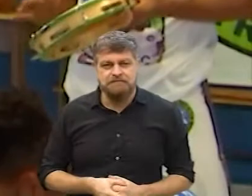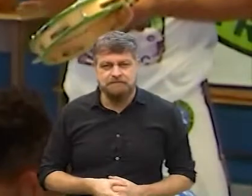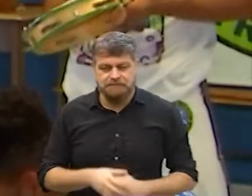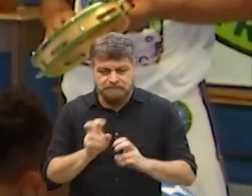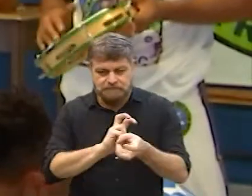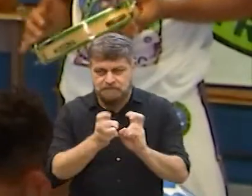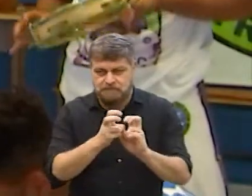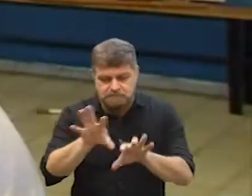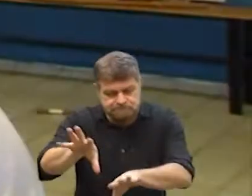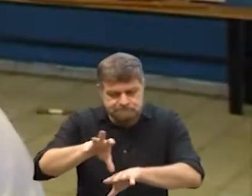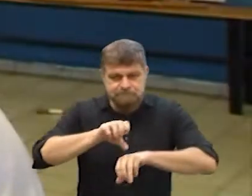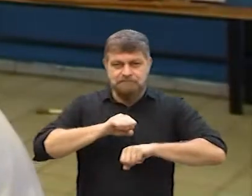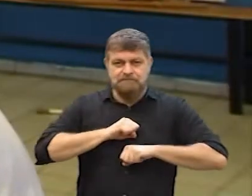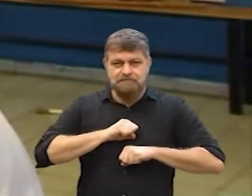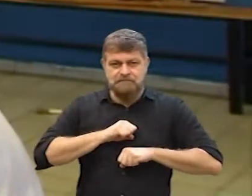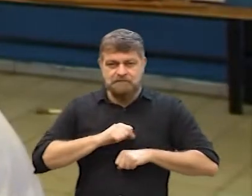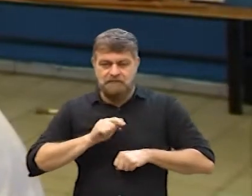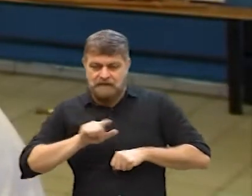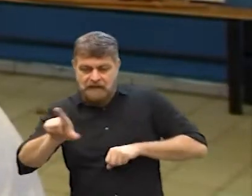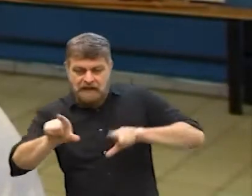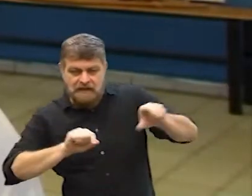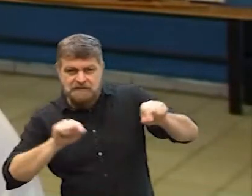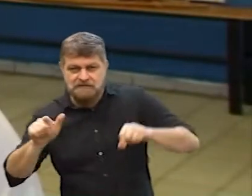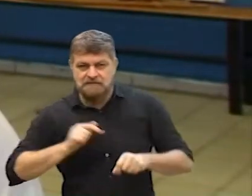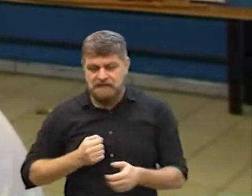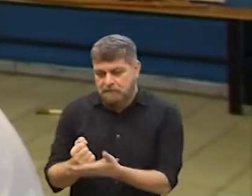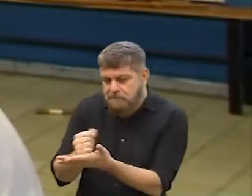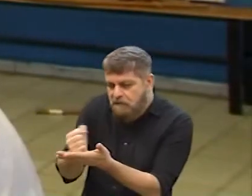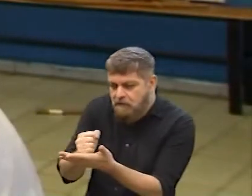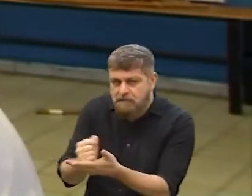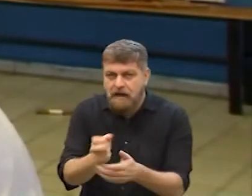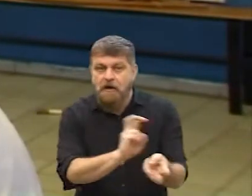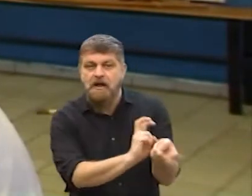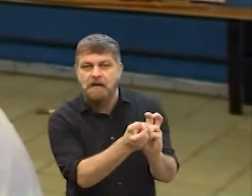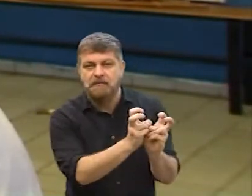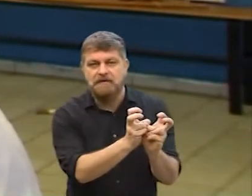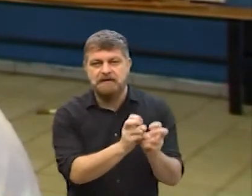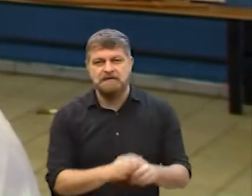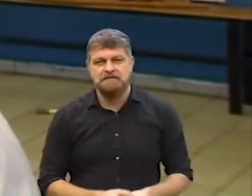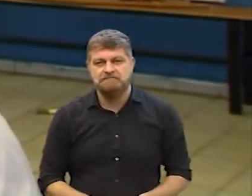está dentro de mim. E se tiver que escolher um videogame e a capoeira?